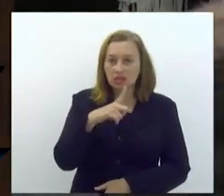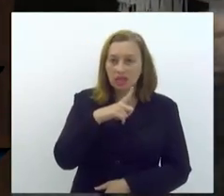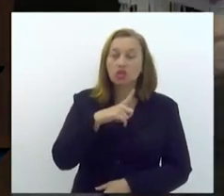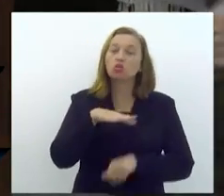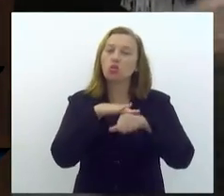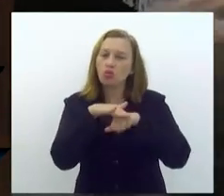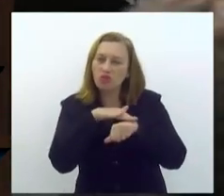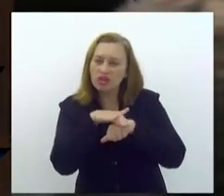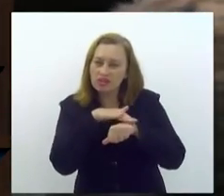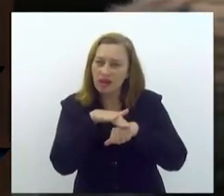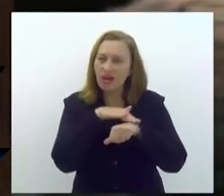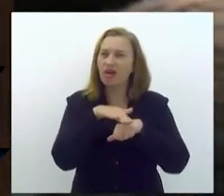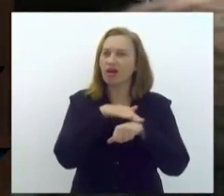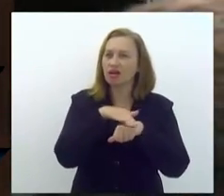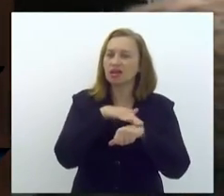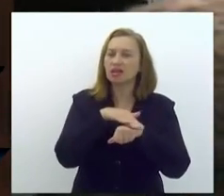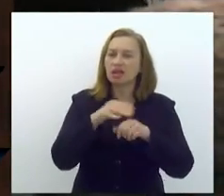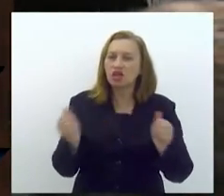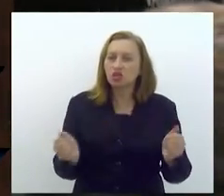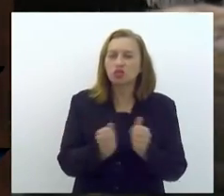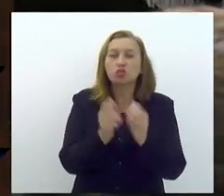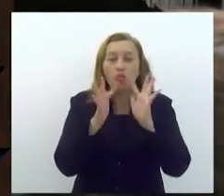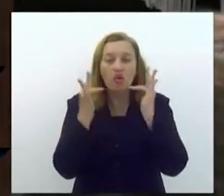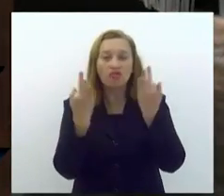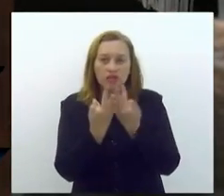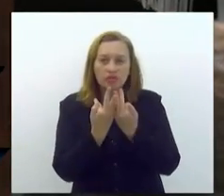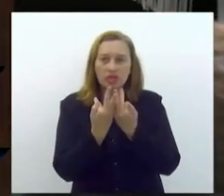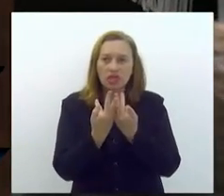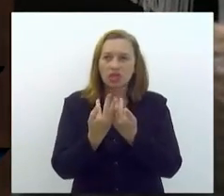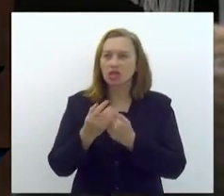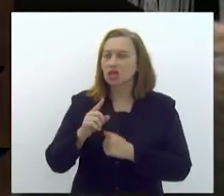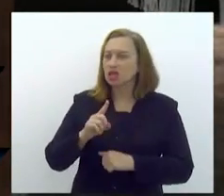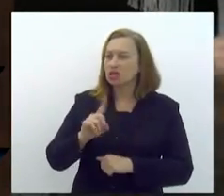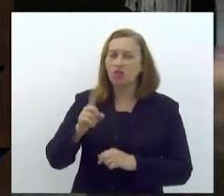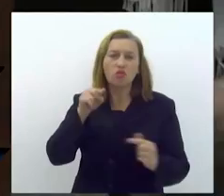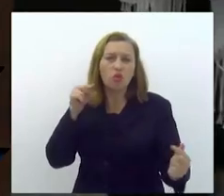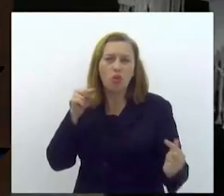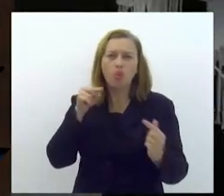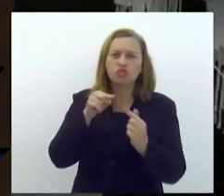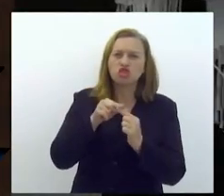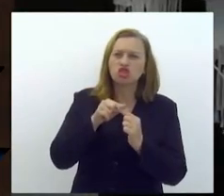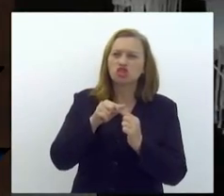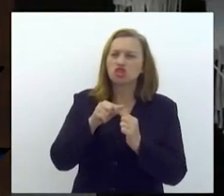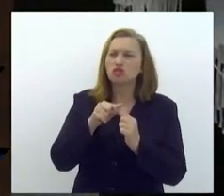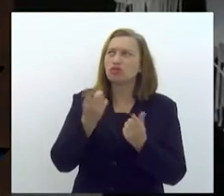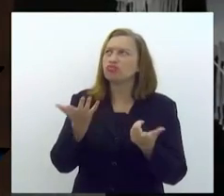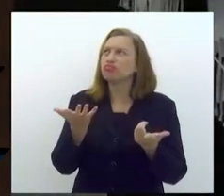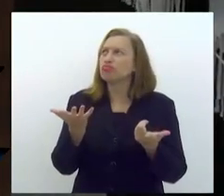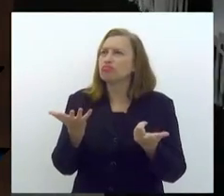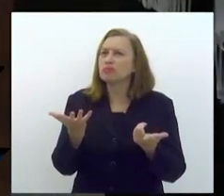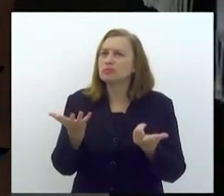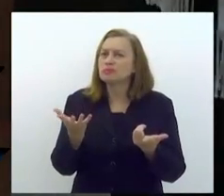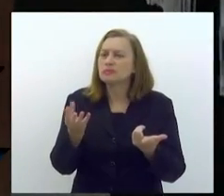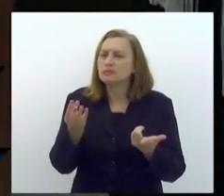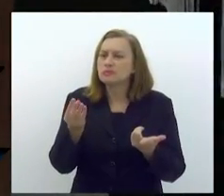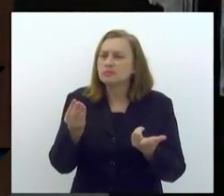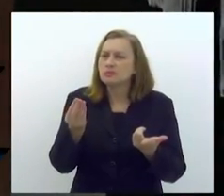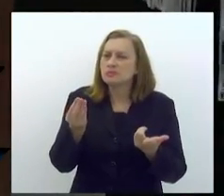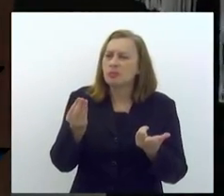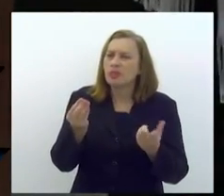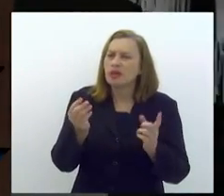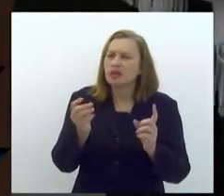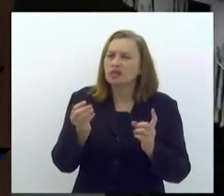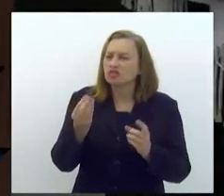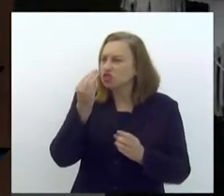conversar de estar com essas famílias que ali ela não foi com o objetivo de como foi disseminado de tomar